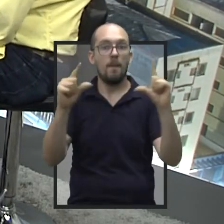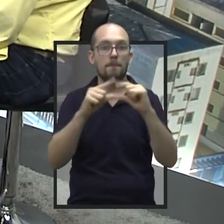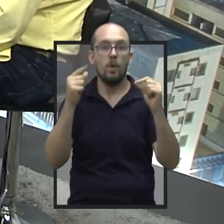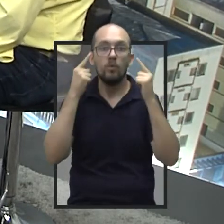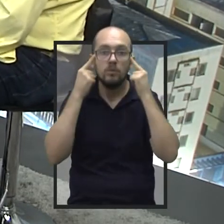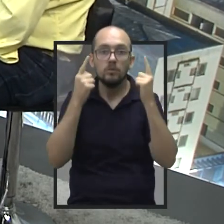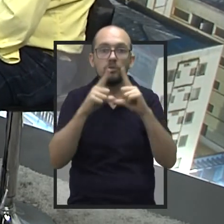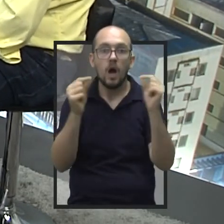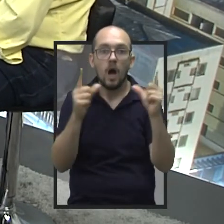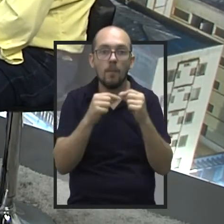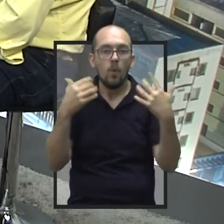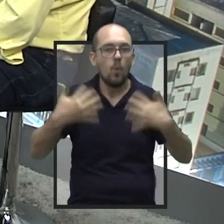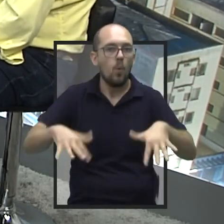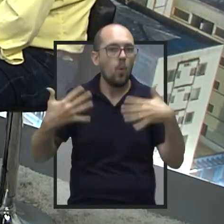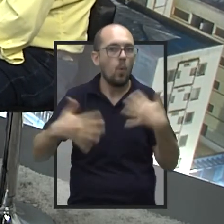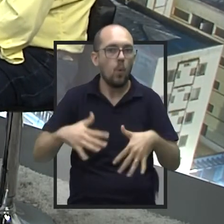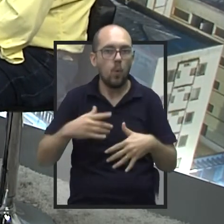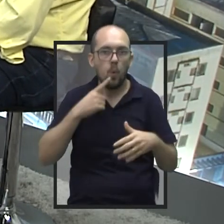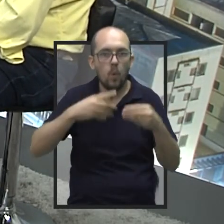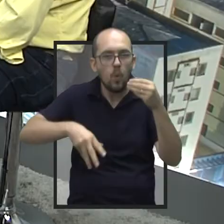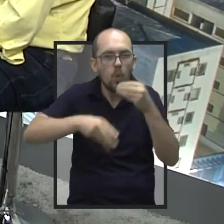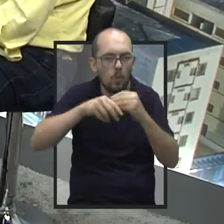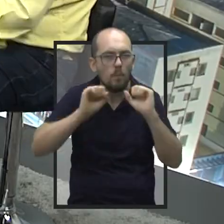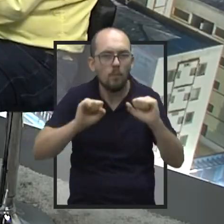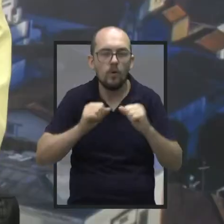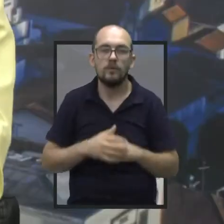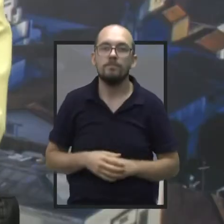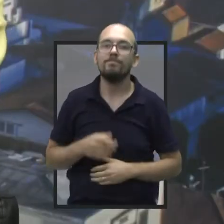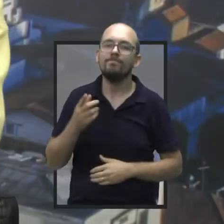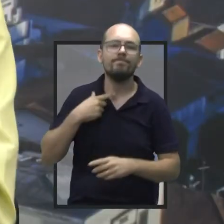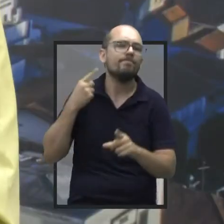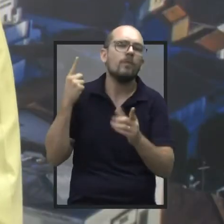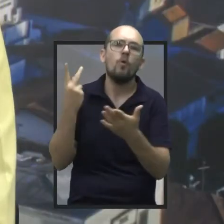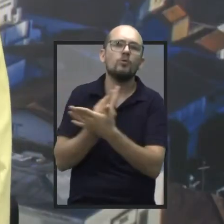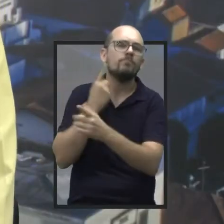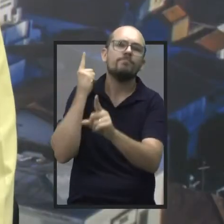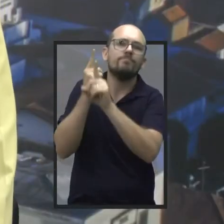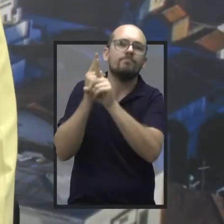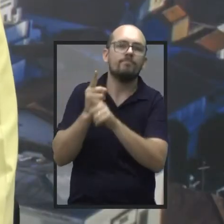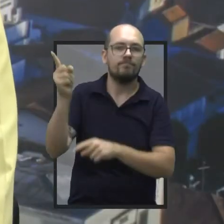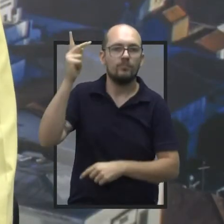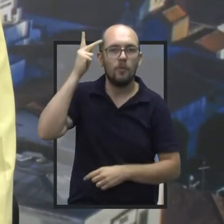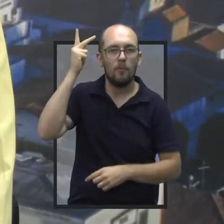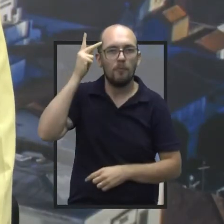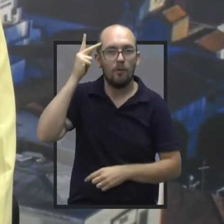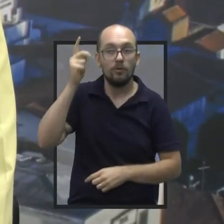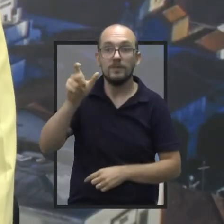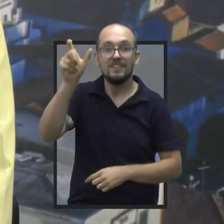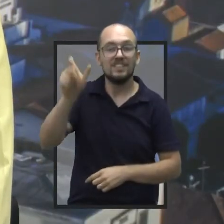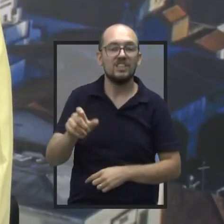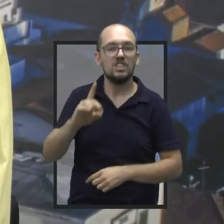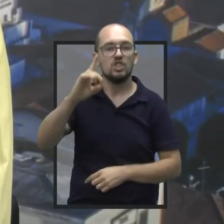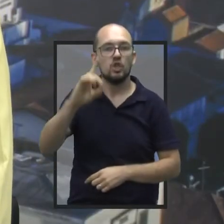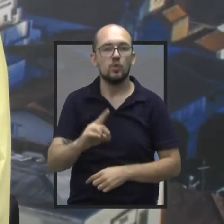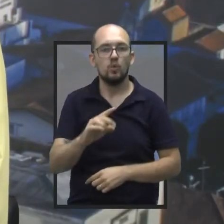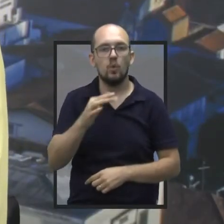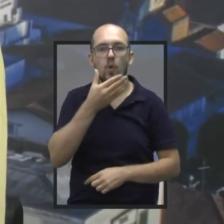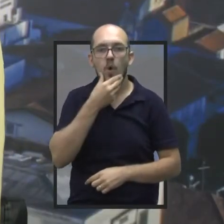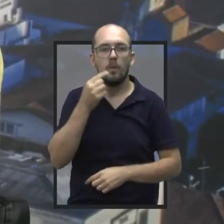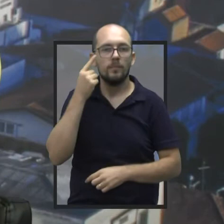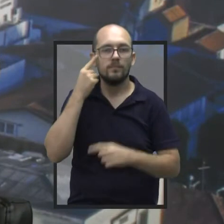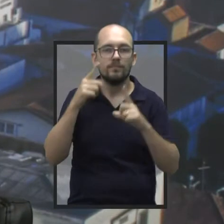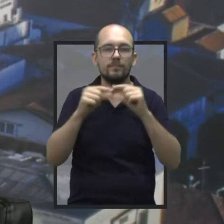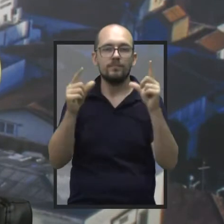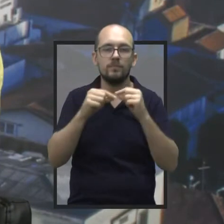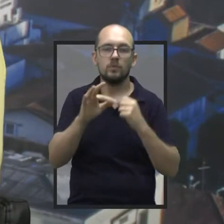tentando trazer para cá, que é o sonho de todo mundo, ter uma indústria grande aqui. Foi um encontro casual que eu tive em São Paulo, mas tive com o diretor Fujimori. E